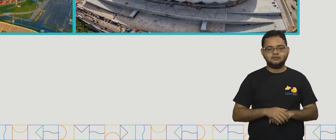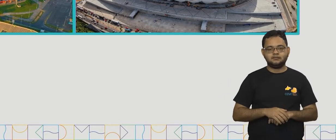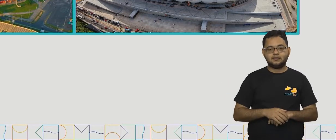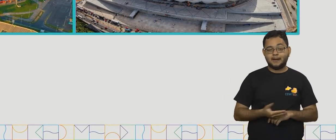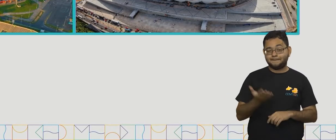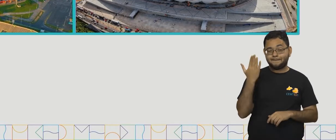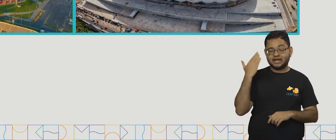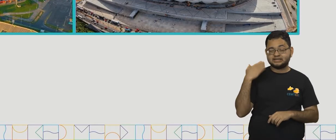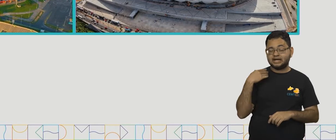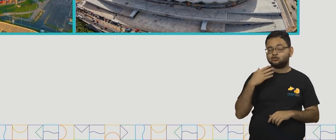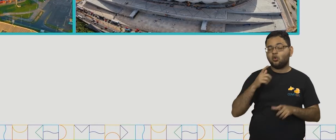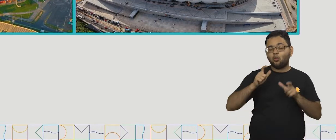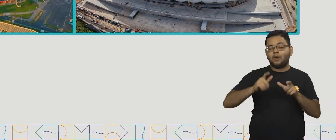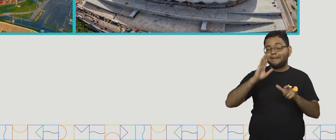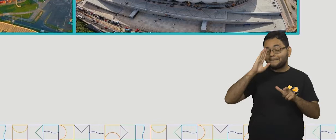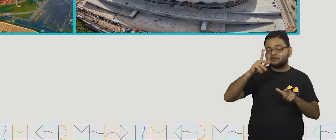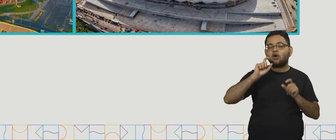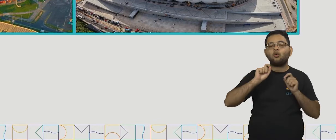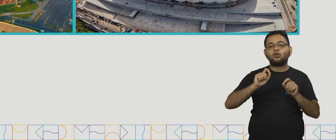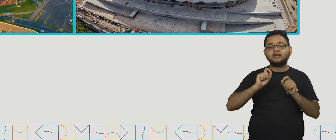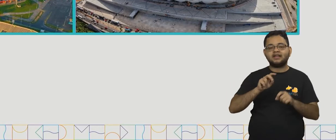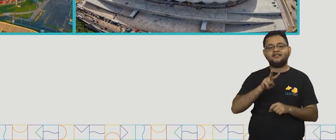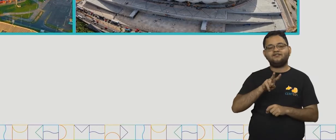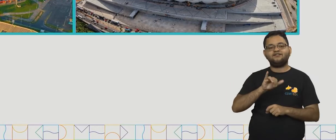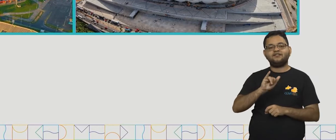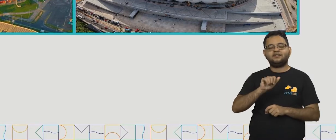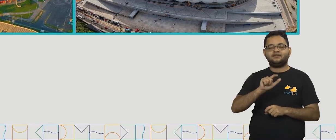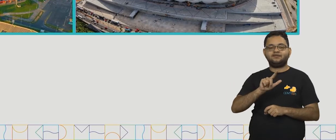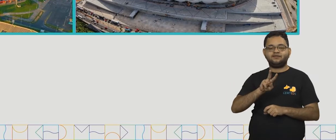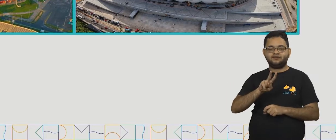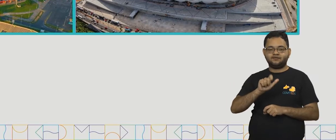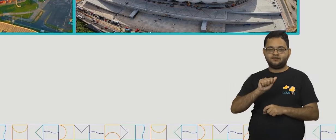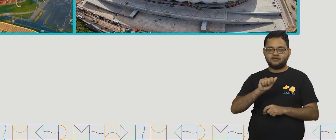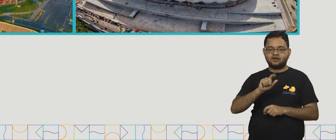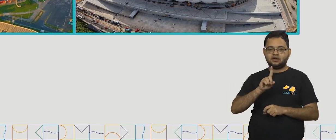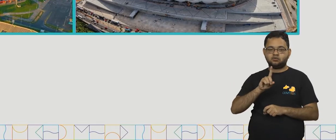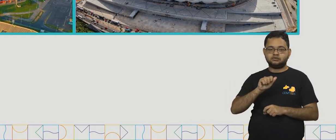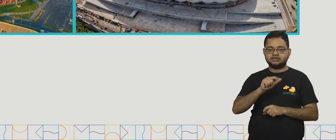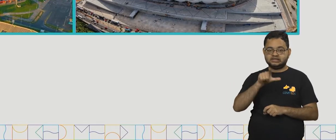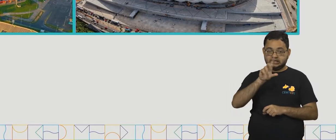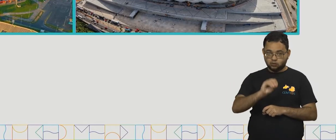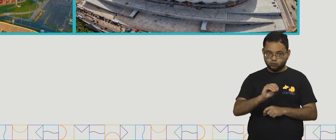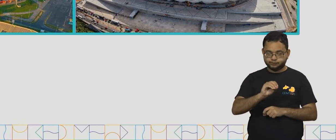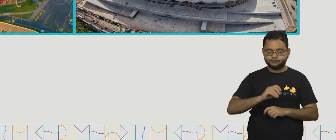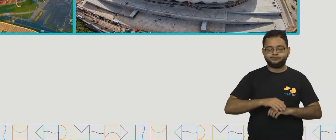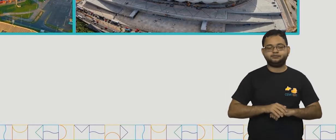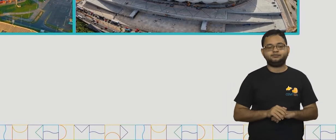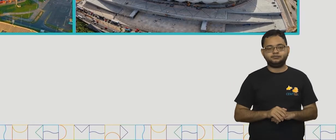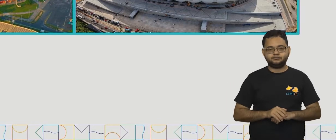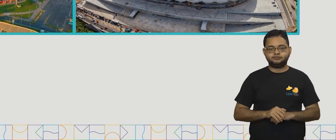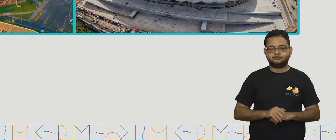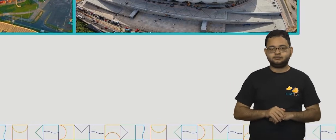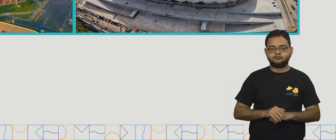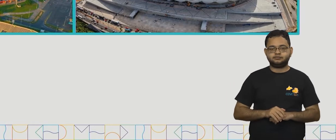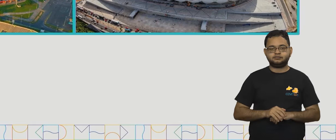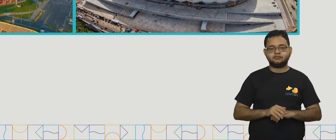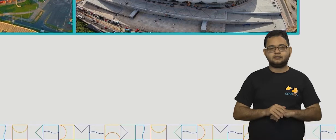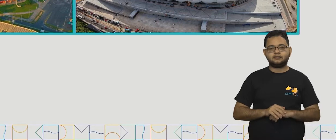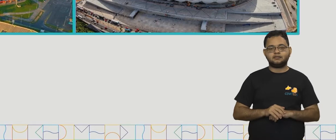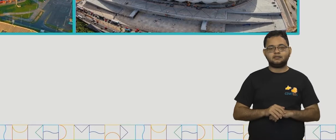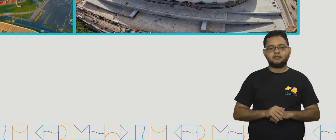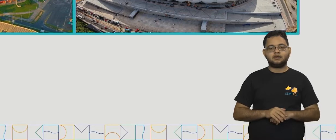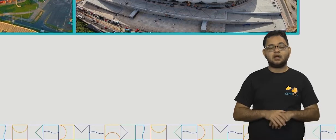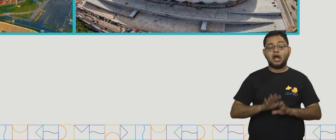o estádio principal da cidade era o Estádio Vivaldo Lima, conhecido como Vivaldão. No entanto, devido